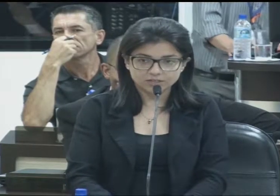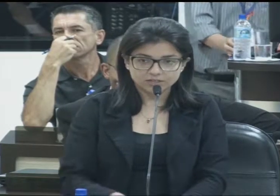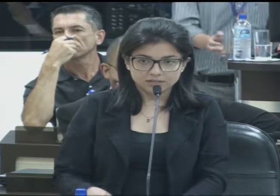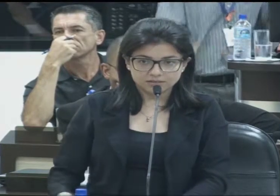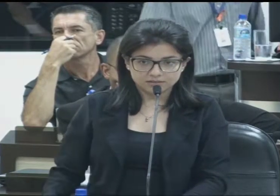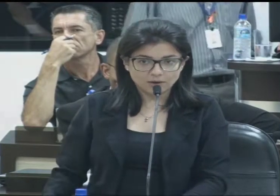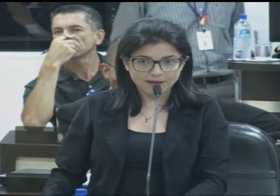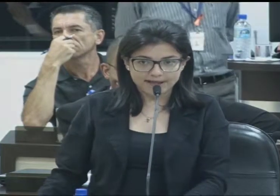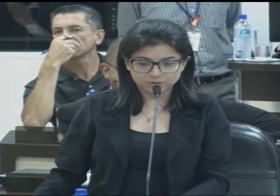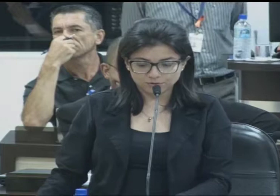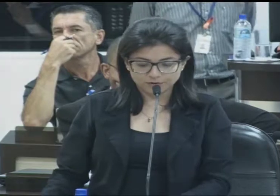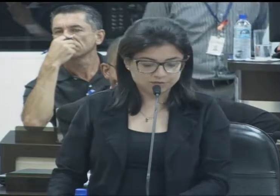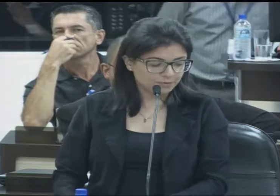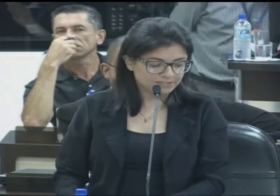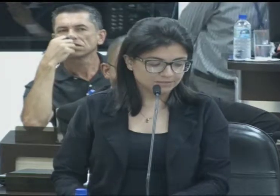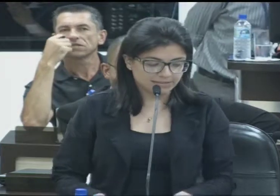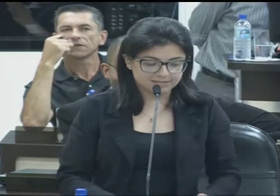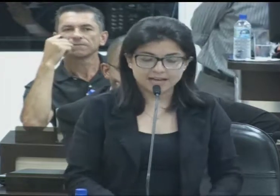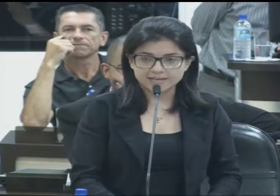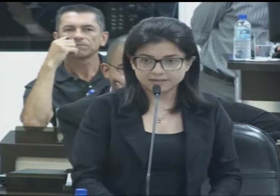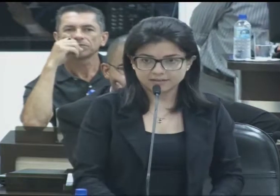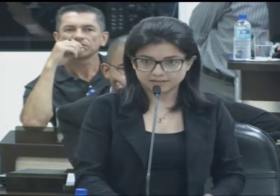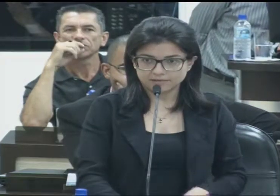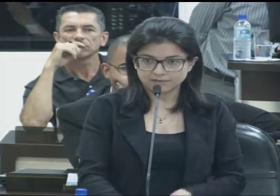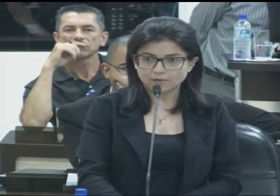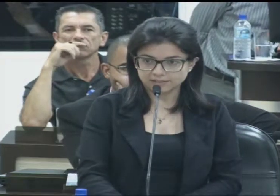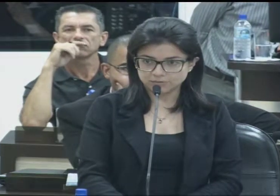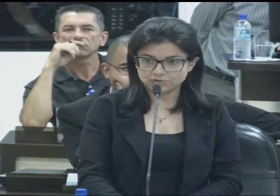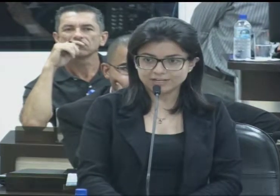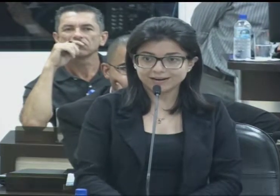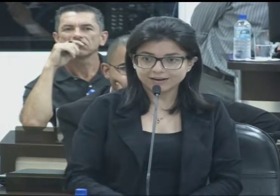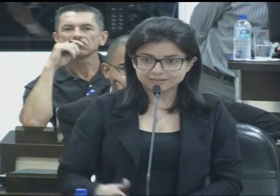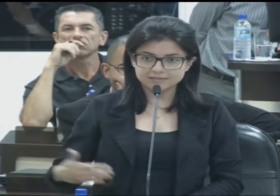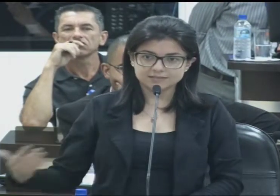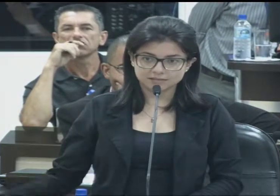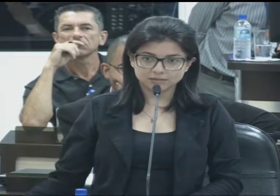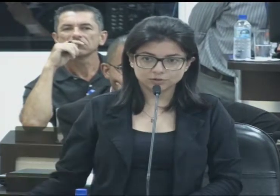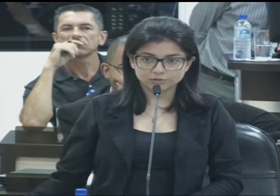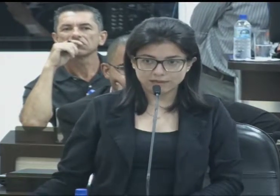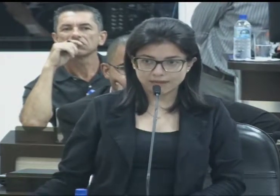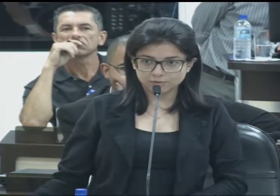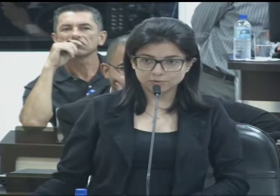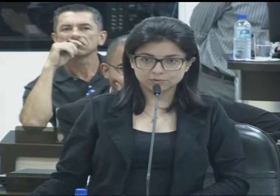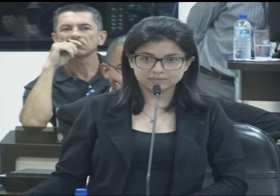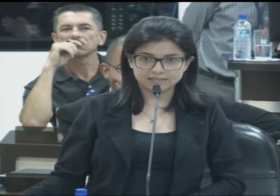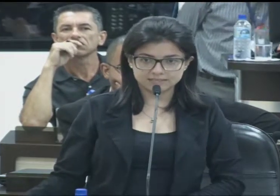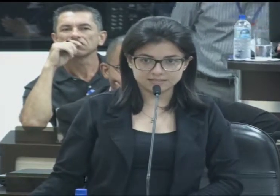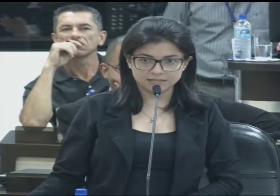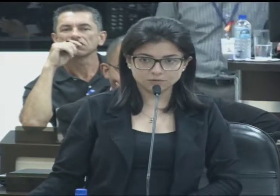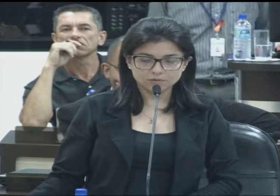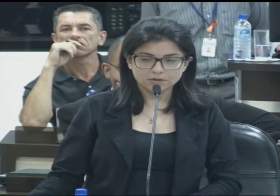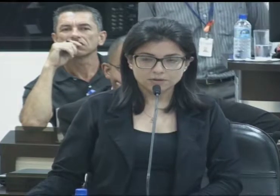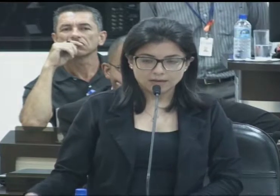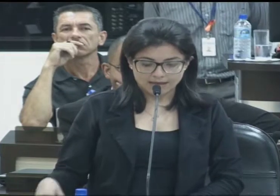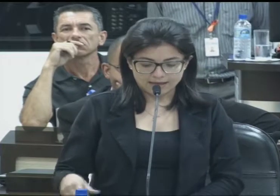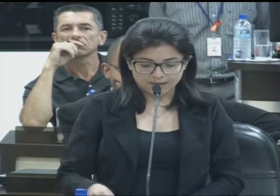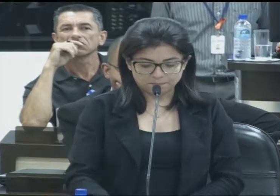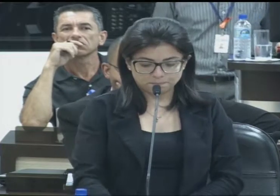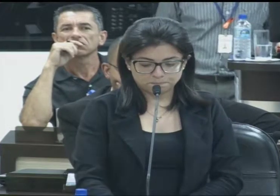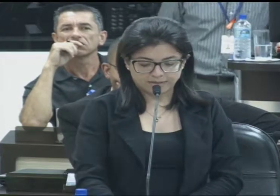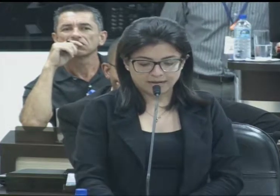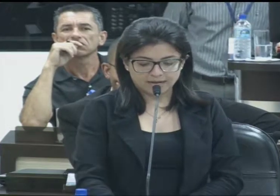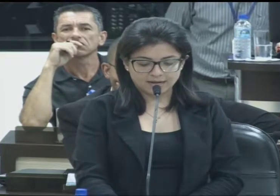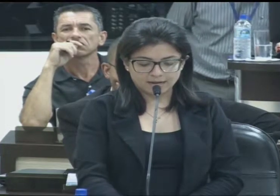presidente, não é do meu feitio, mas eu terei de sair na ordem do dia antes do término da sessão